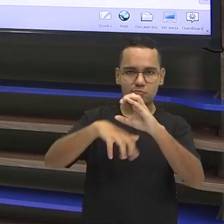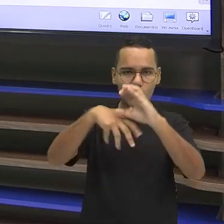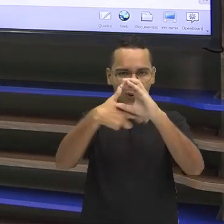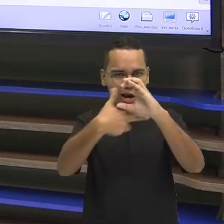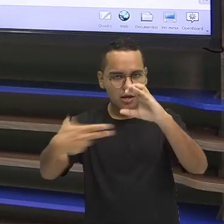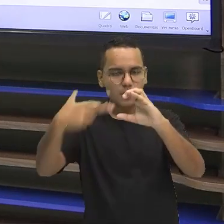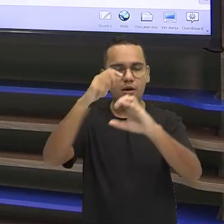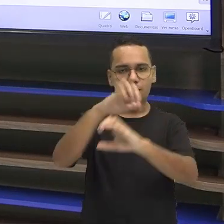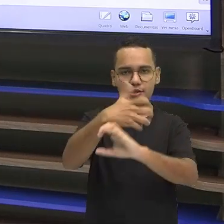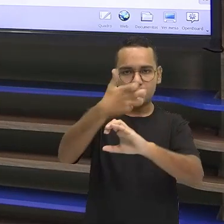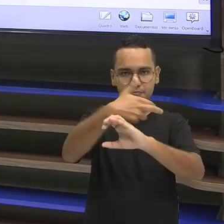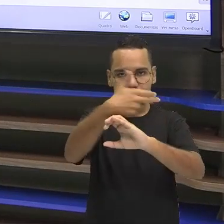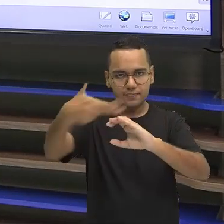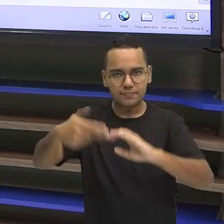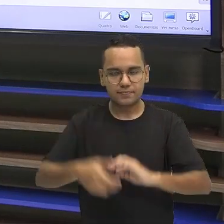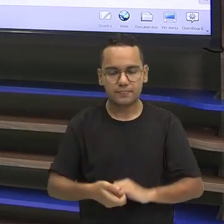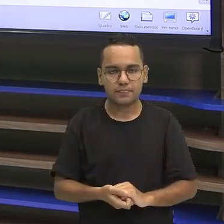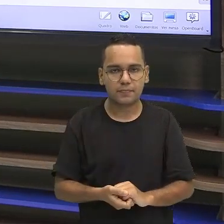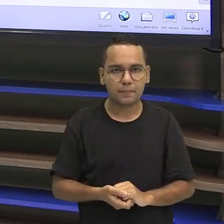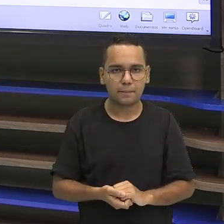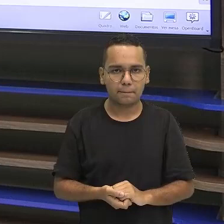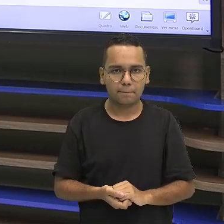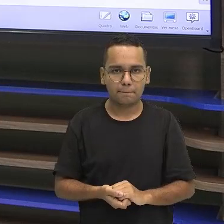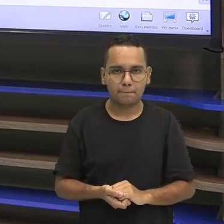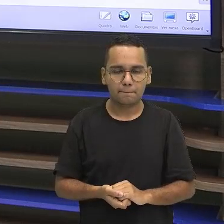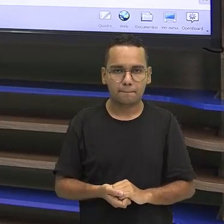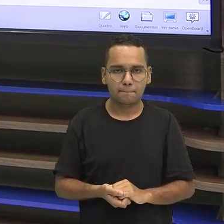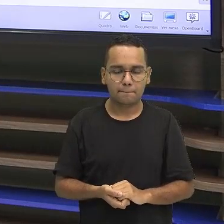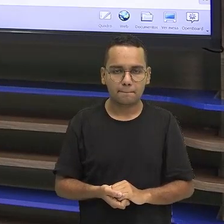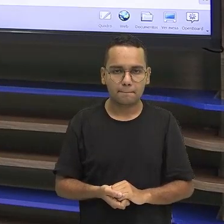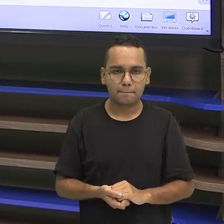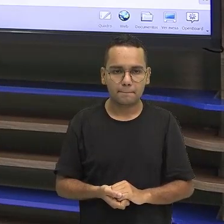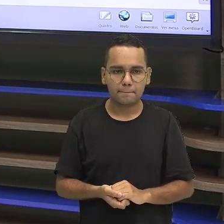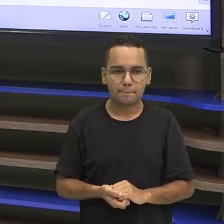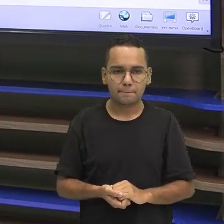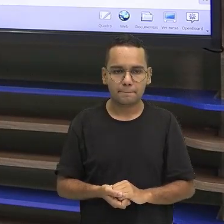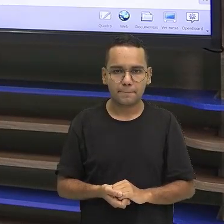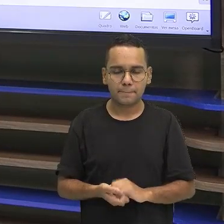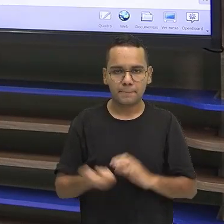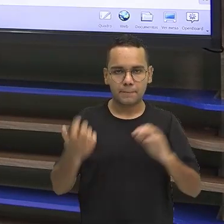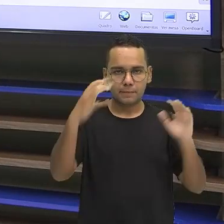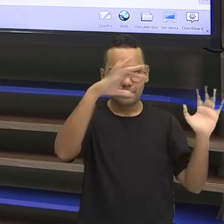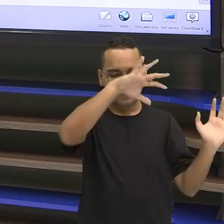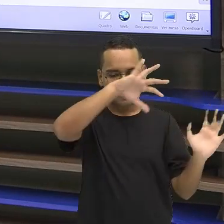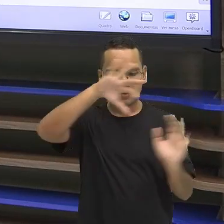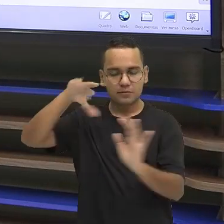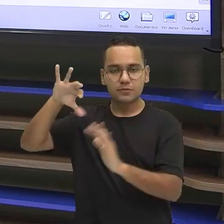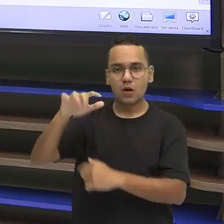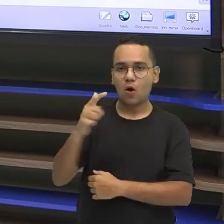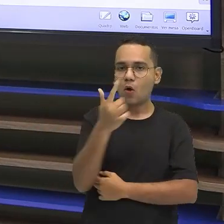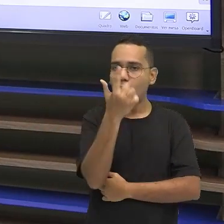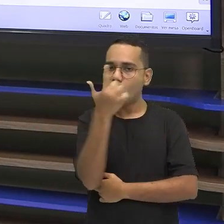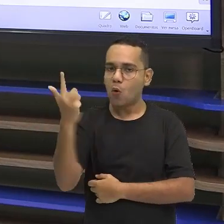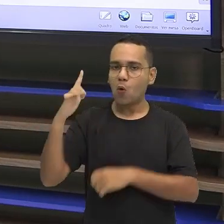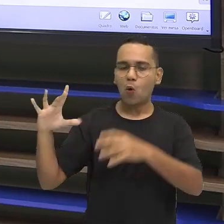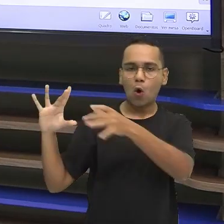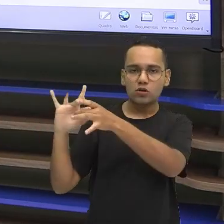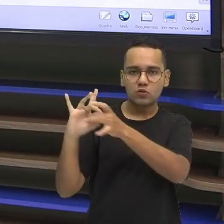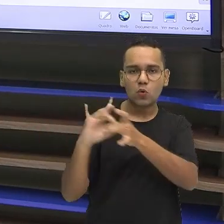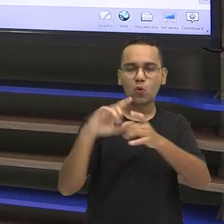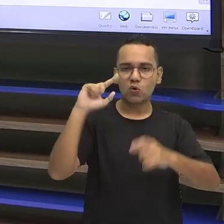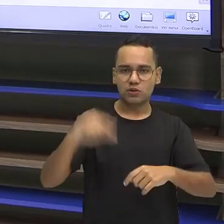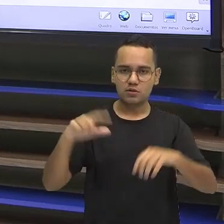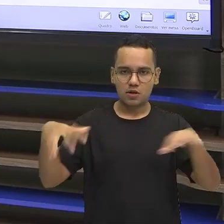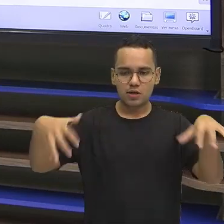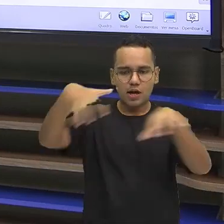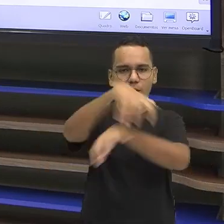nessa região também, tá? E aí agora a gente vai citar um outro bioma para vocês, um outro bioma brasileiro, que